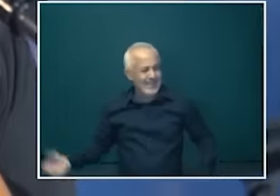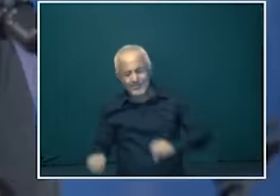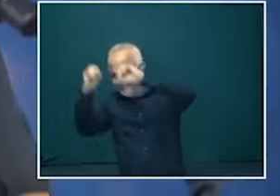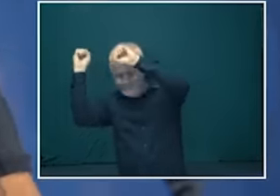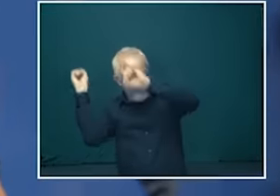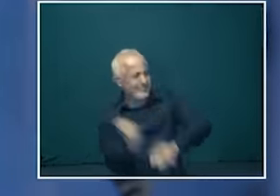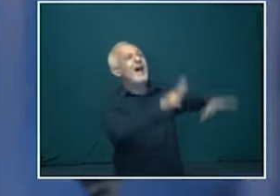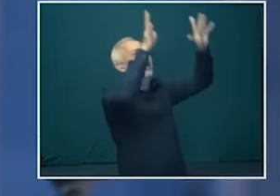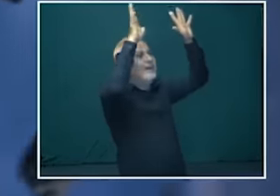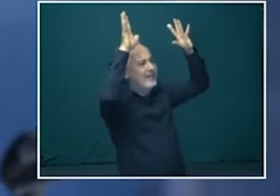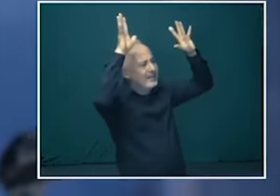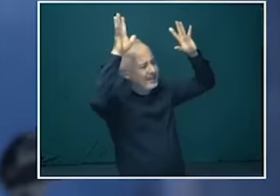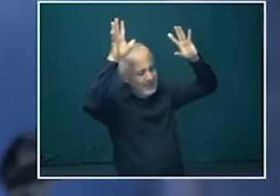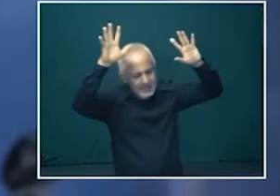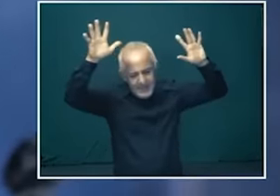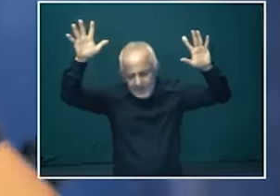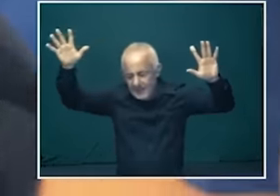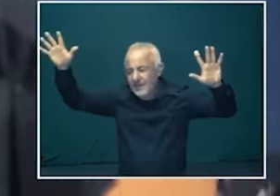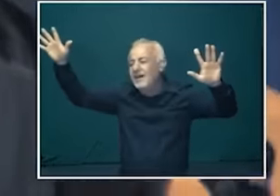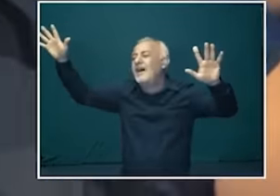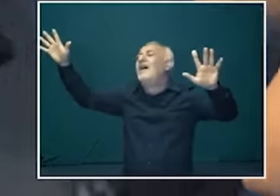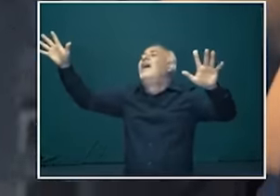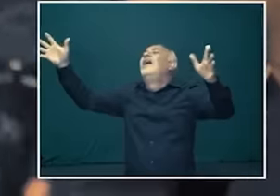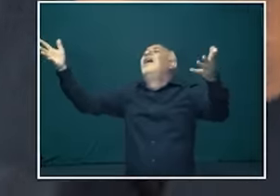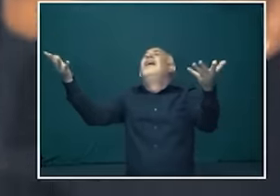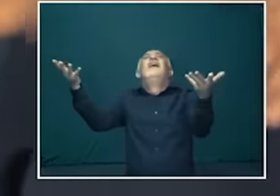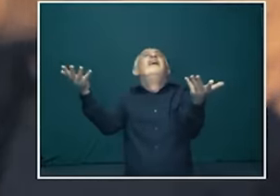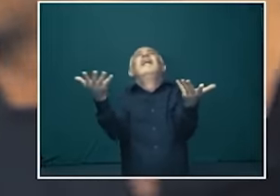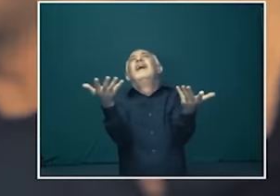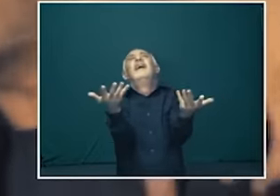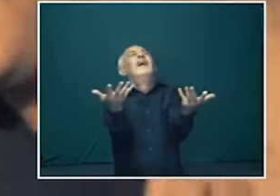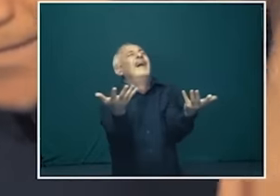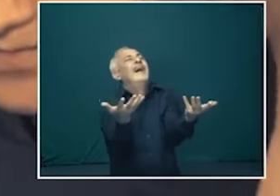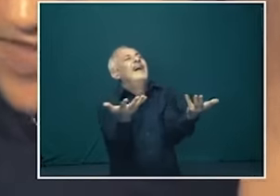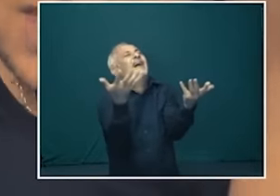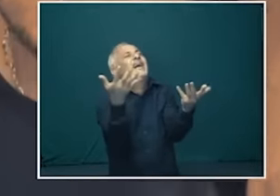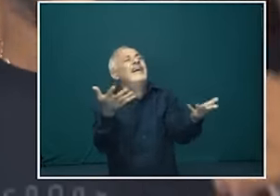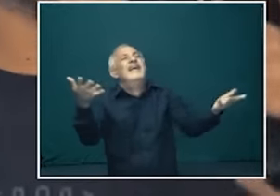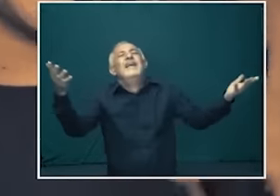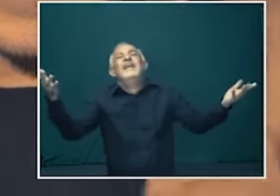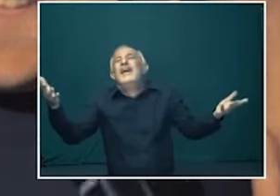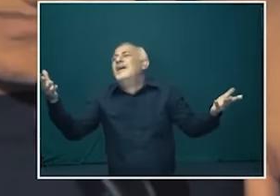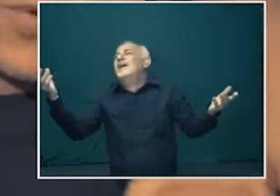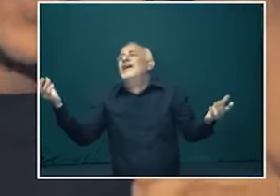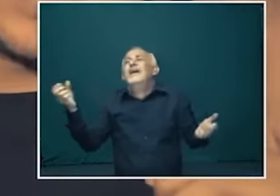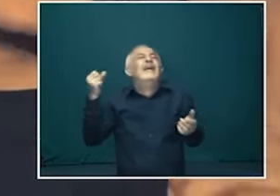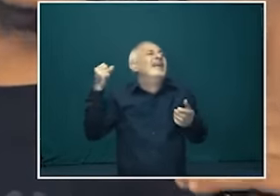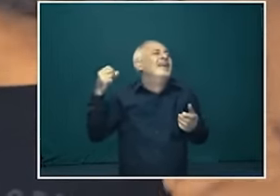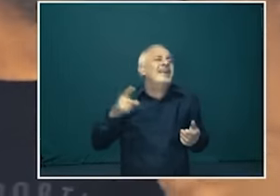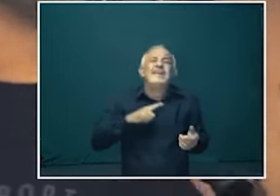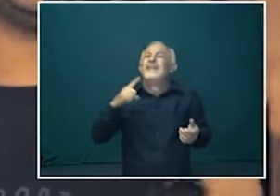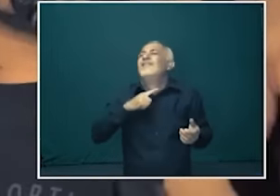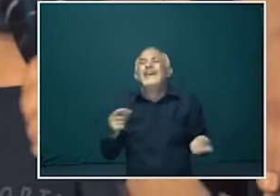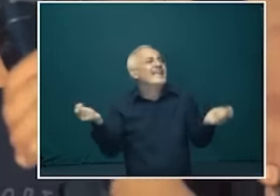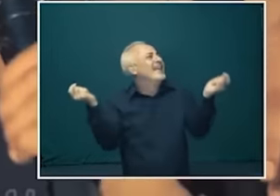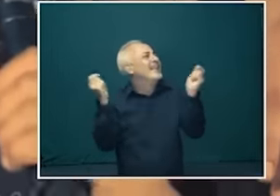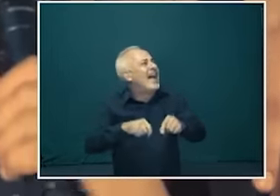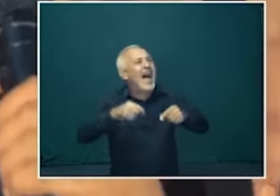fique da porta pra fora. Se eu pudesse